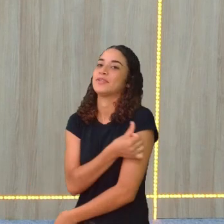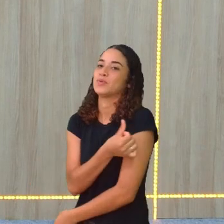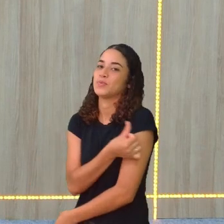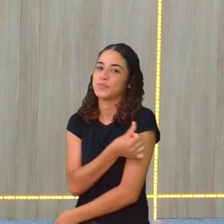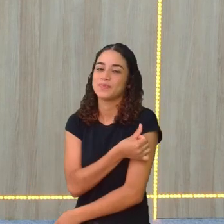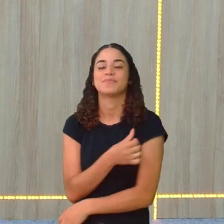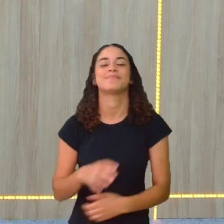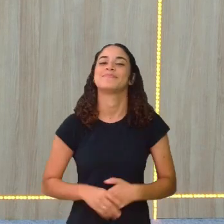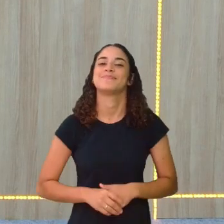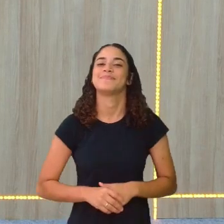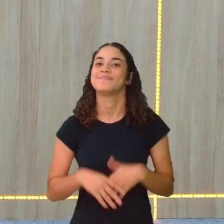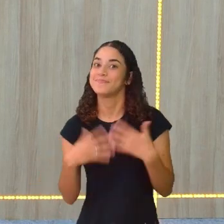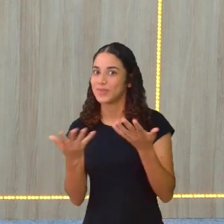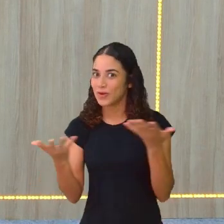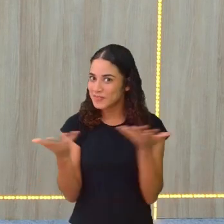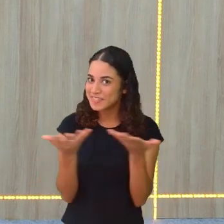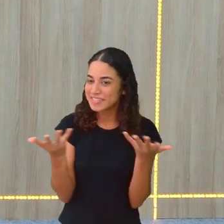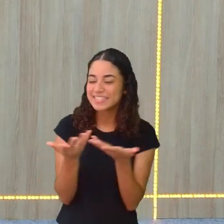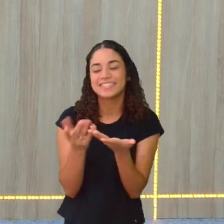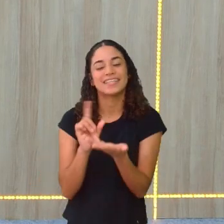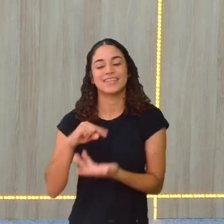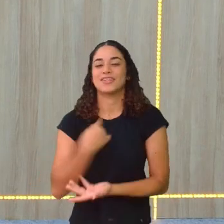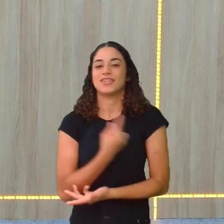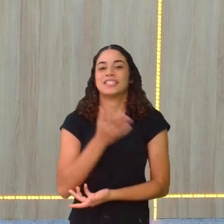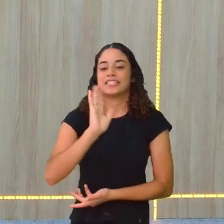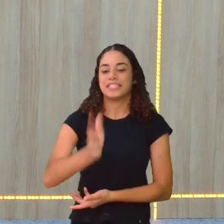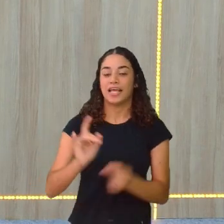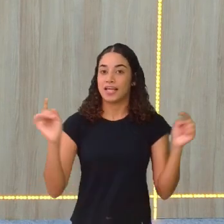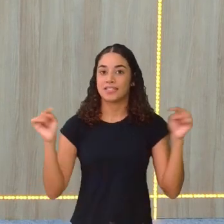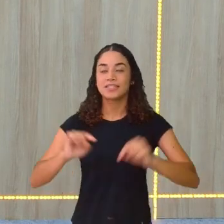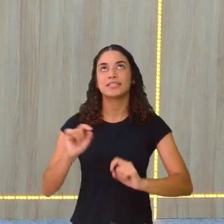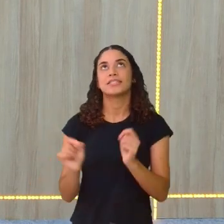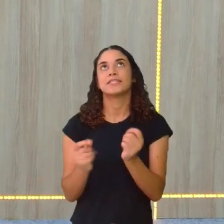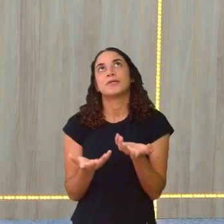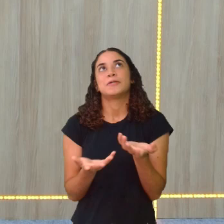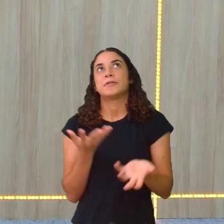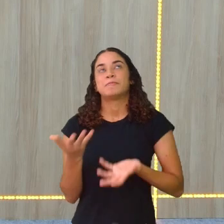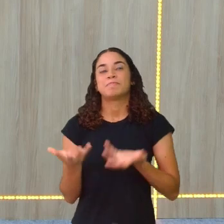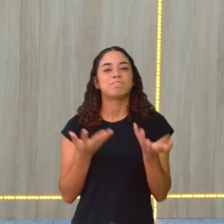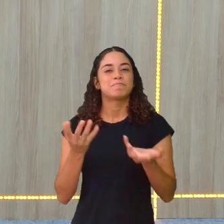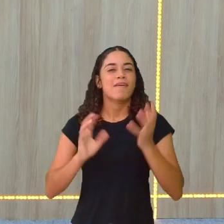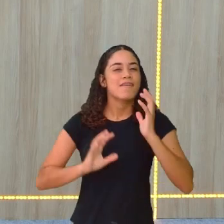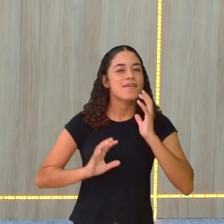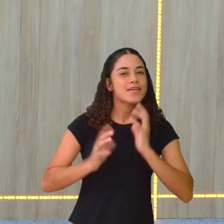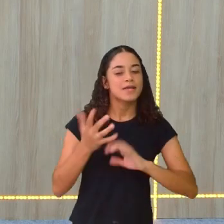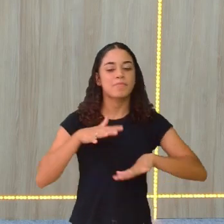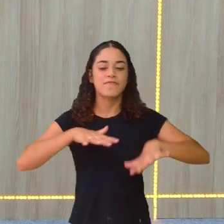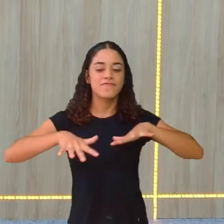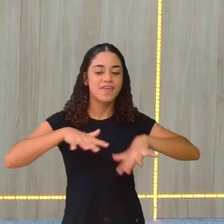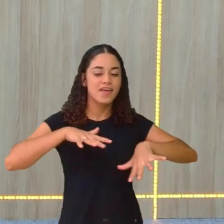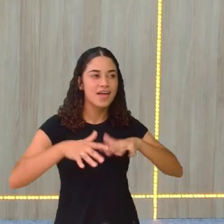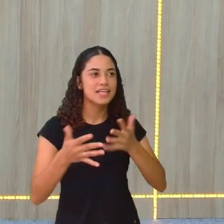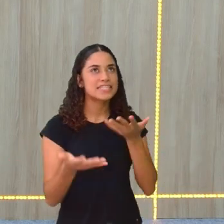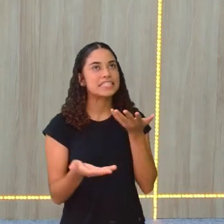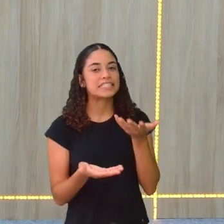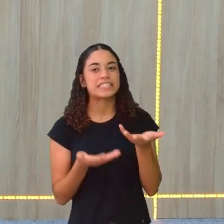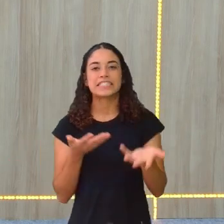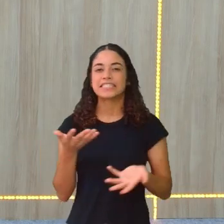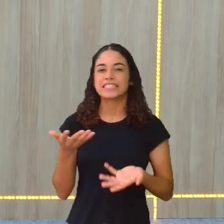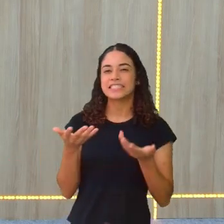ano. Então hoje nós já estamos entrando naquele clima de